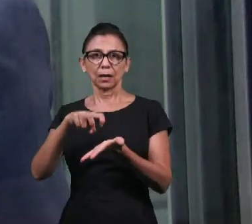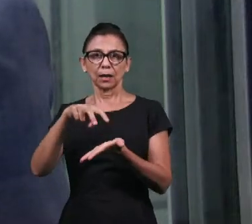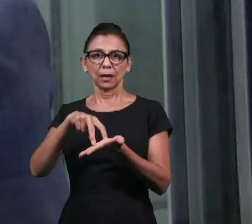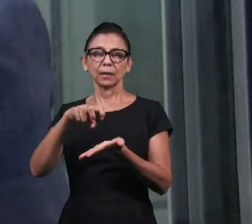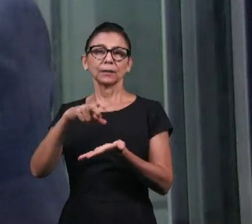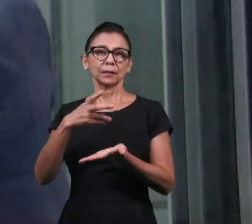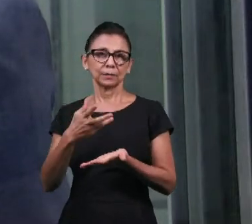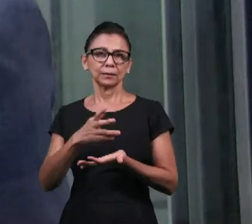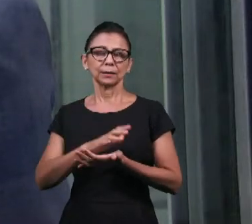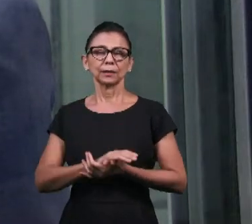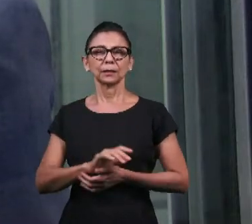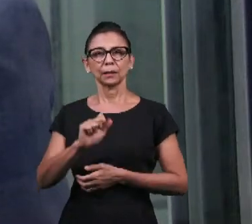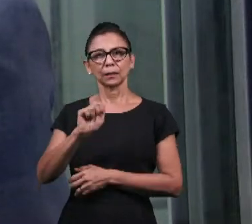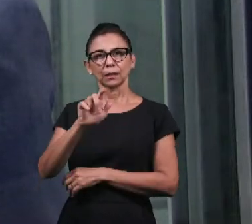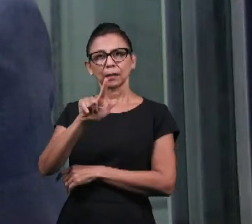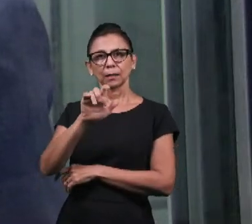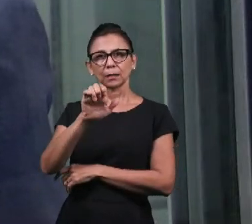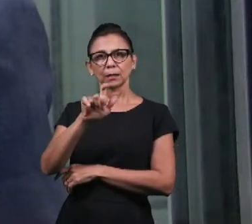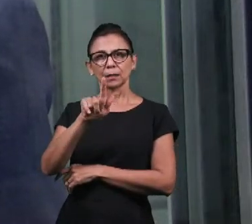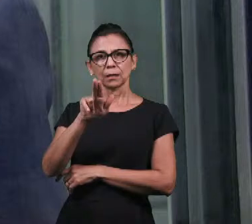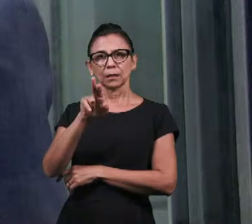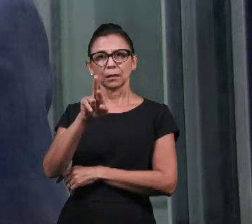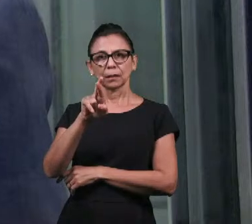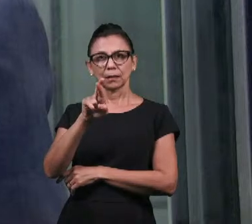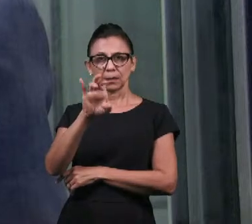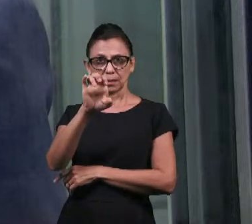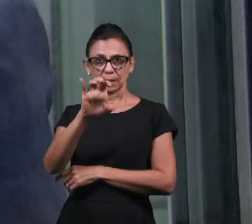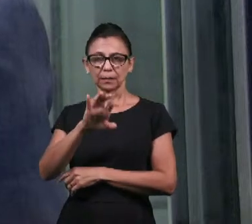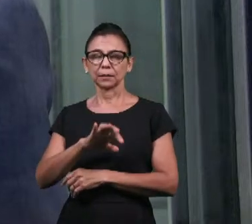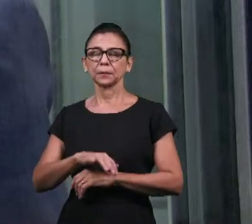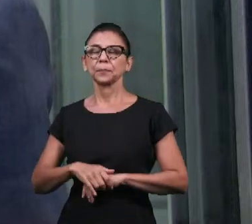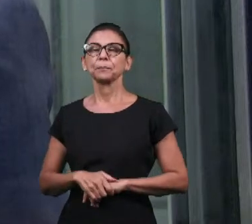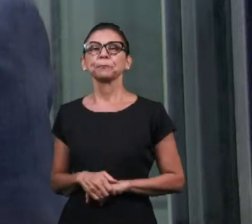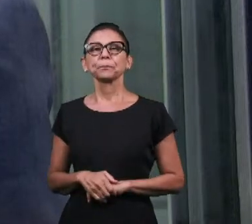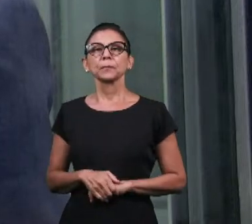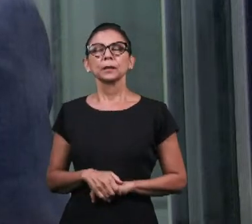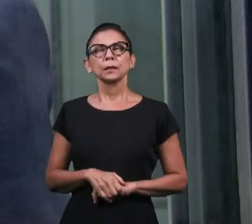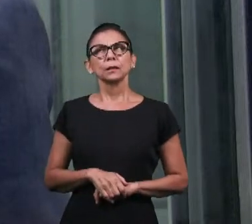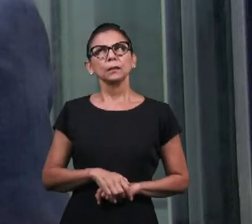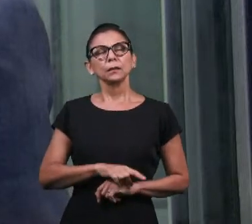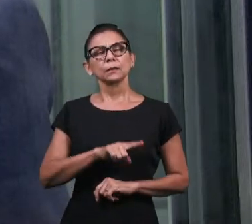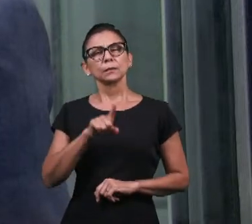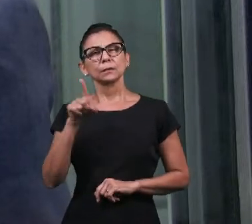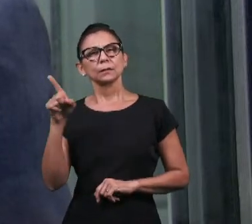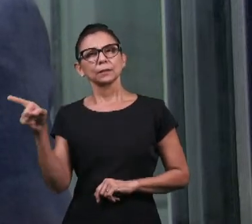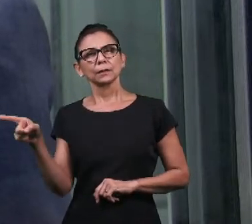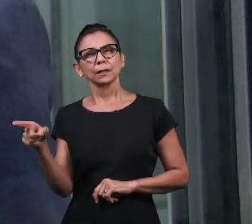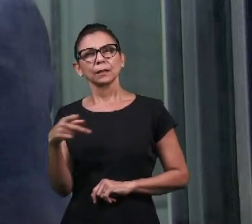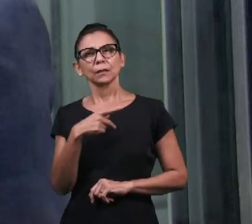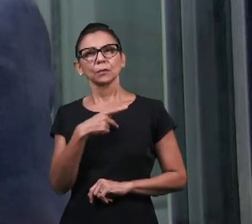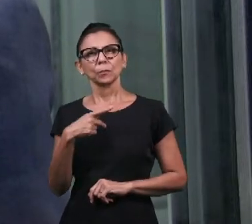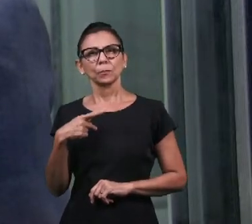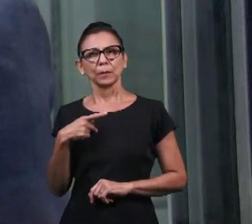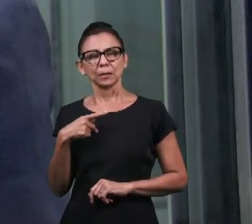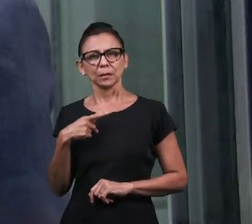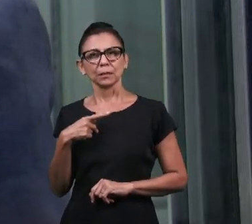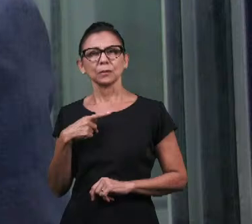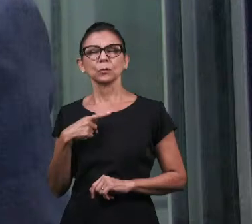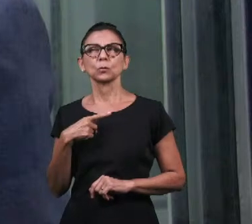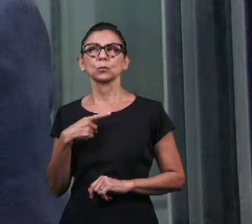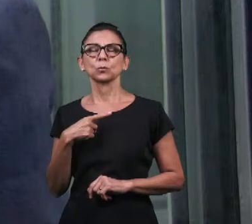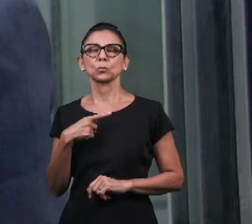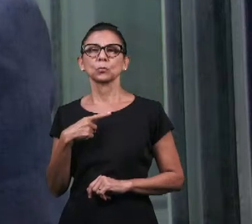época, o pastor da igreja, que era diácono, né? Eu conheci como diácono, ele foi ungido e